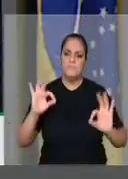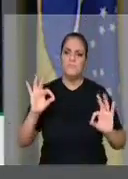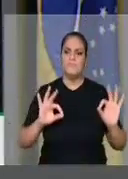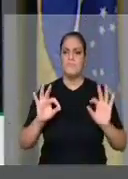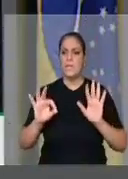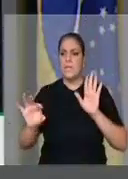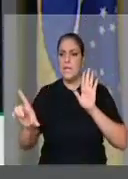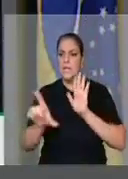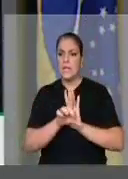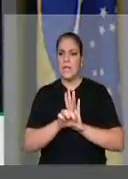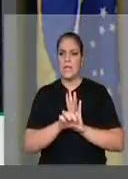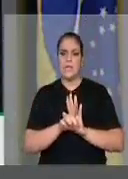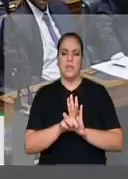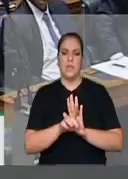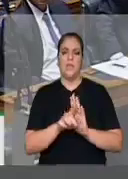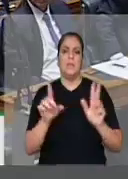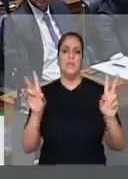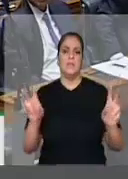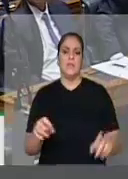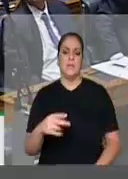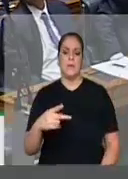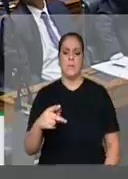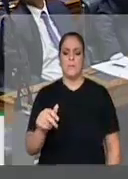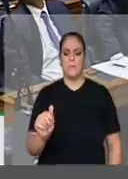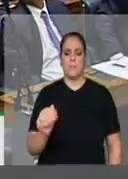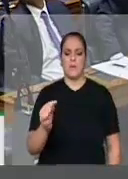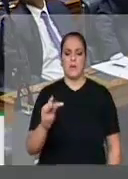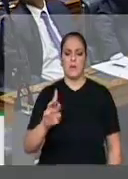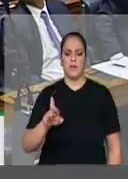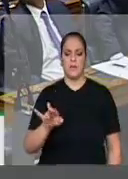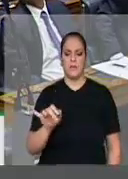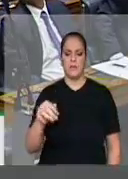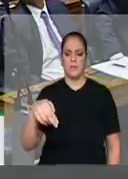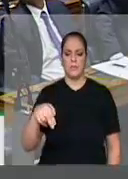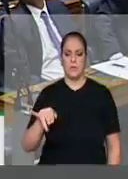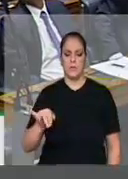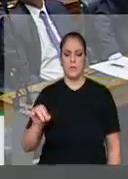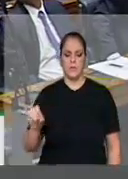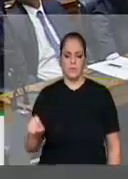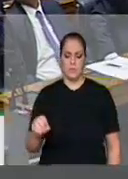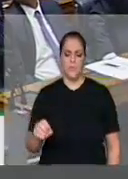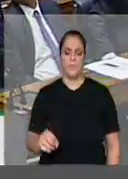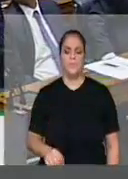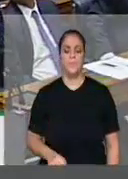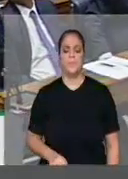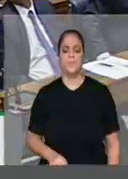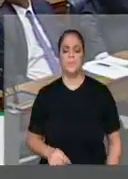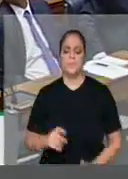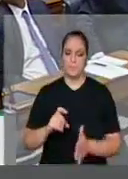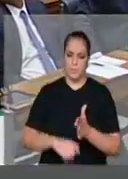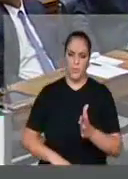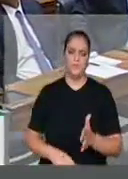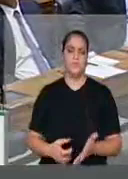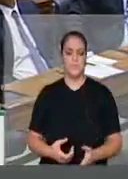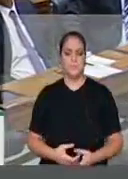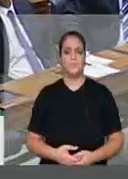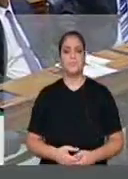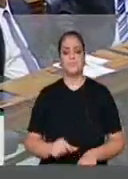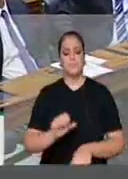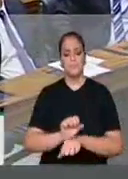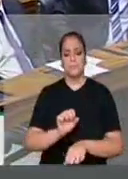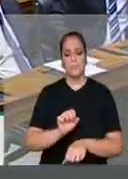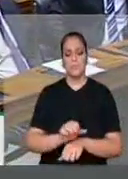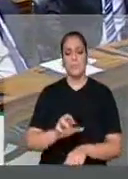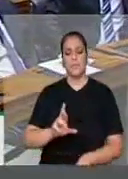o patrimônio, para regulamentar a cobrança do imposto patrimonial. Estamos esperando a Receita